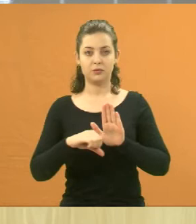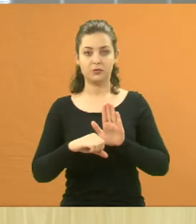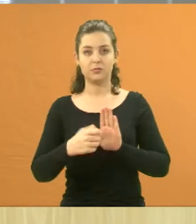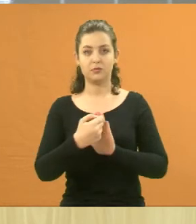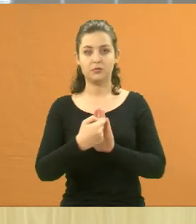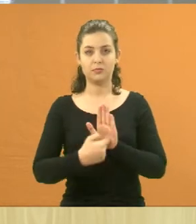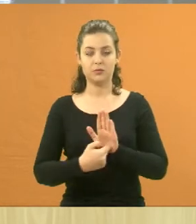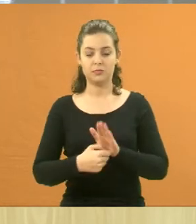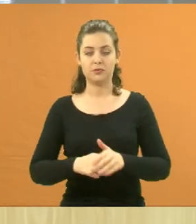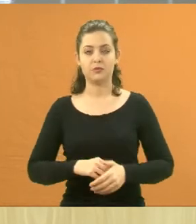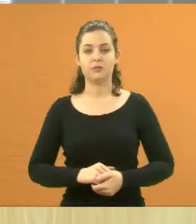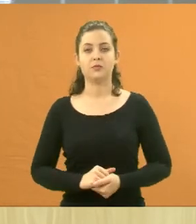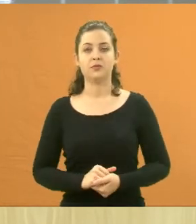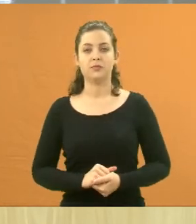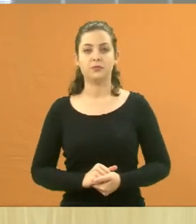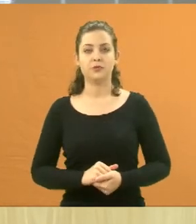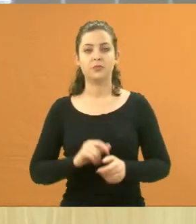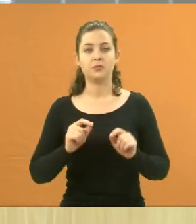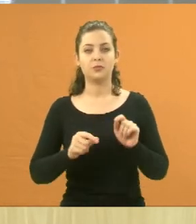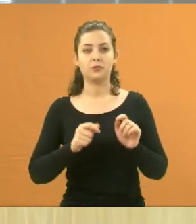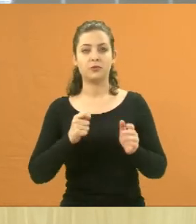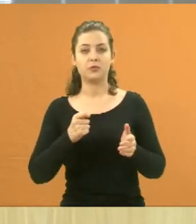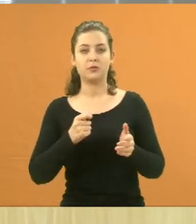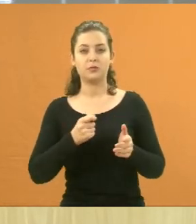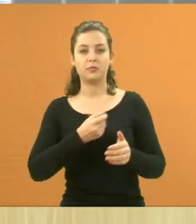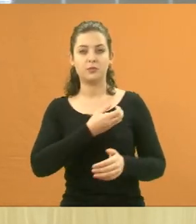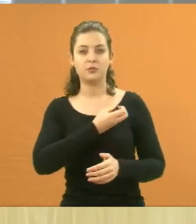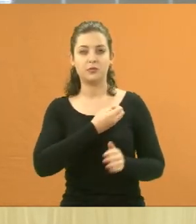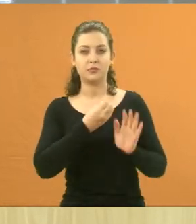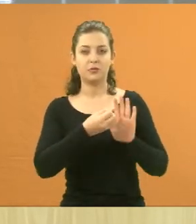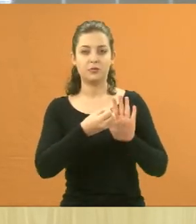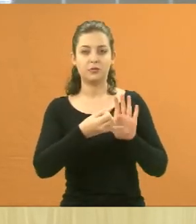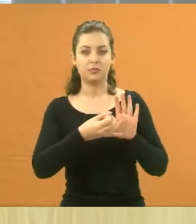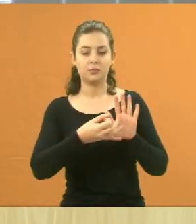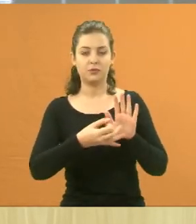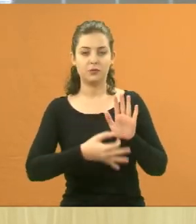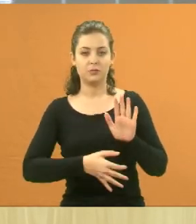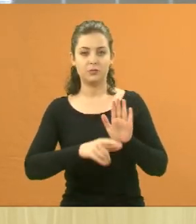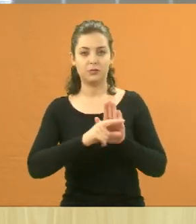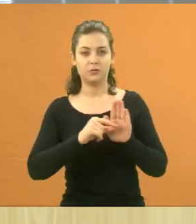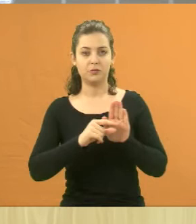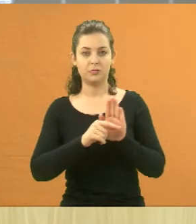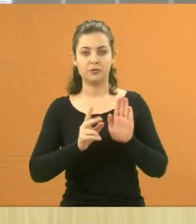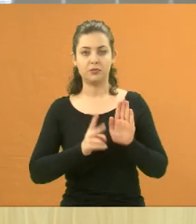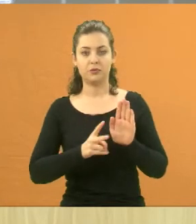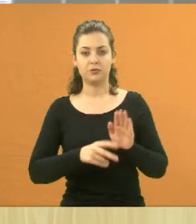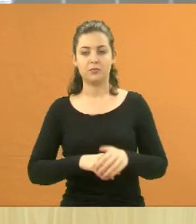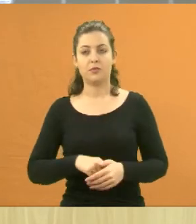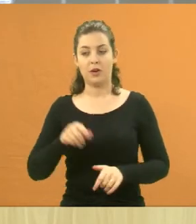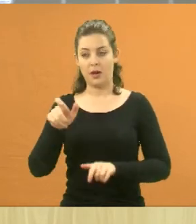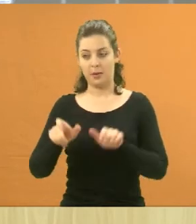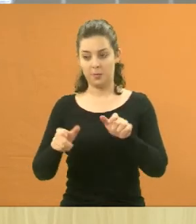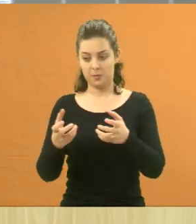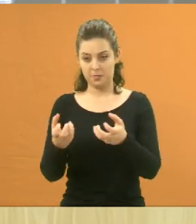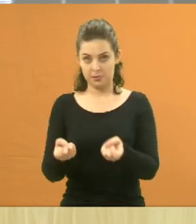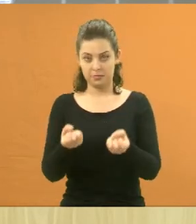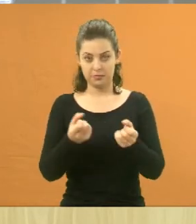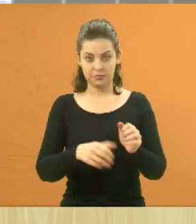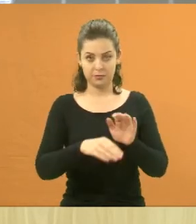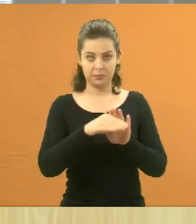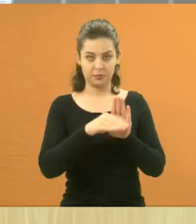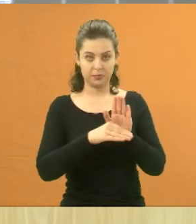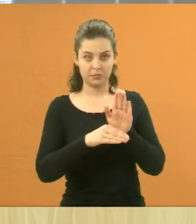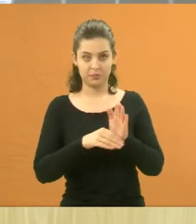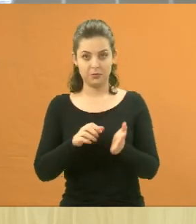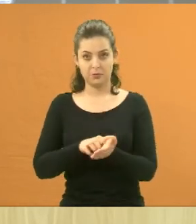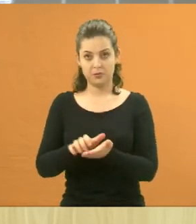abaixo, ficando renumerados os demais artigos. Os munícipes que aderirem ao programa de remissão de